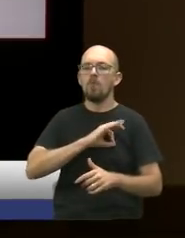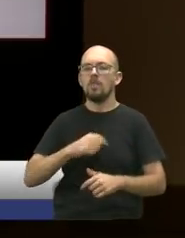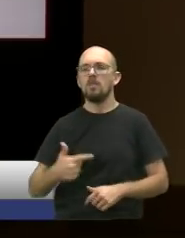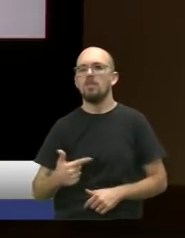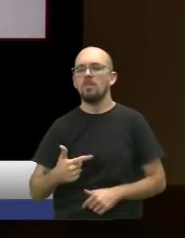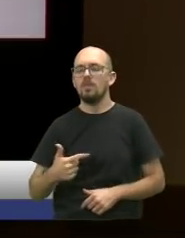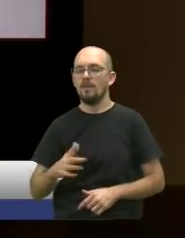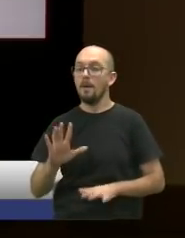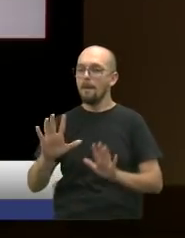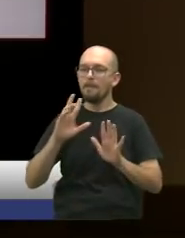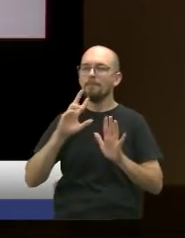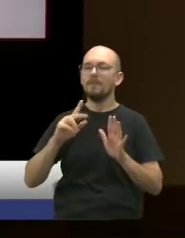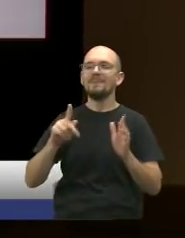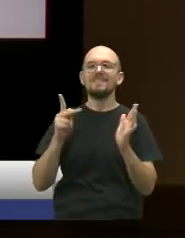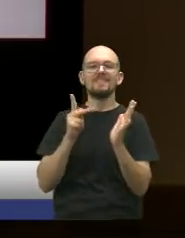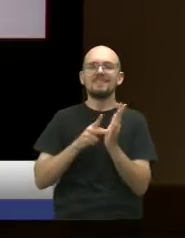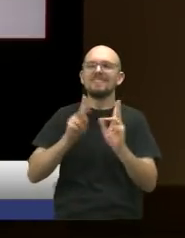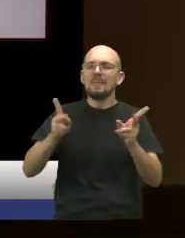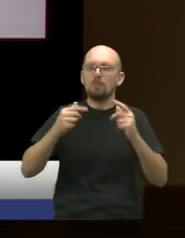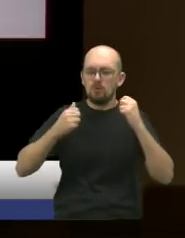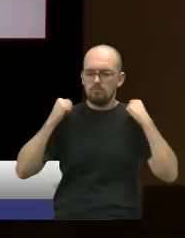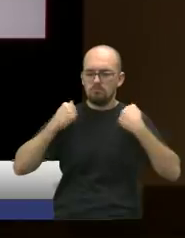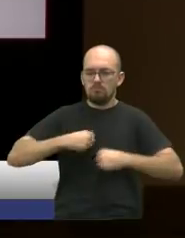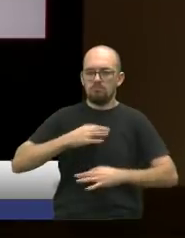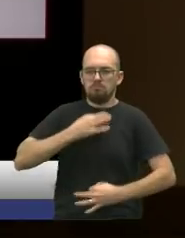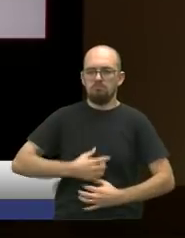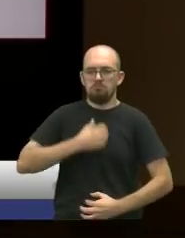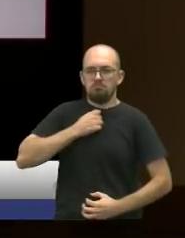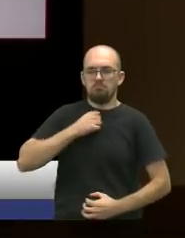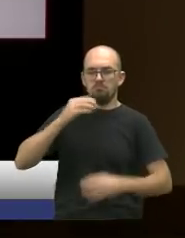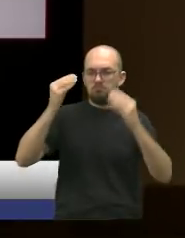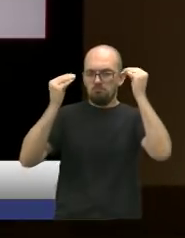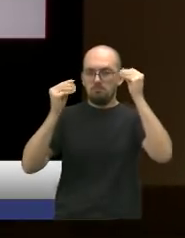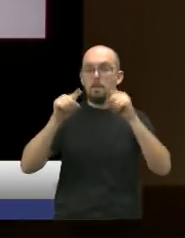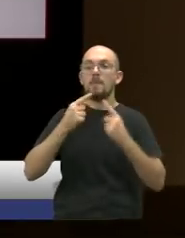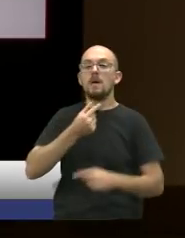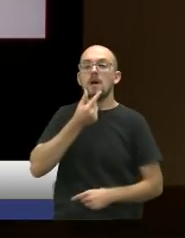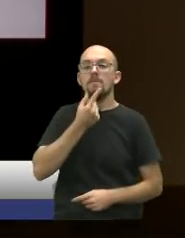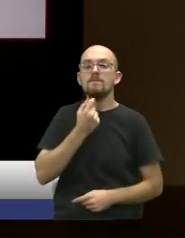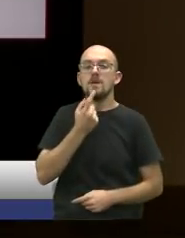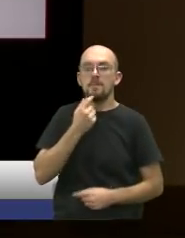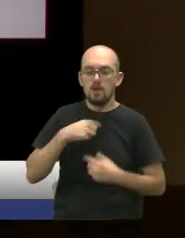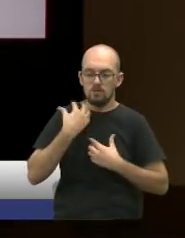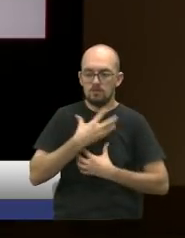fardados normalmente e lenço vermelho no pescoço, que os paulistas não usariam mais.